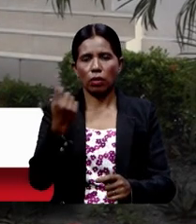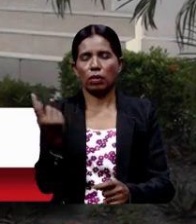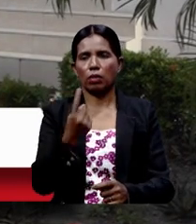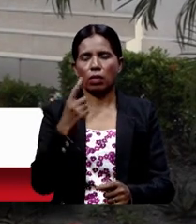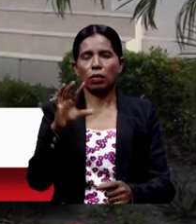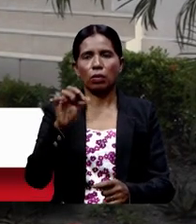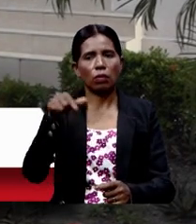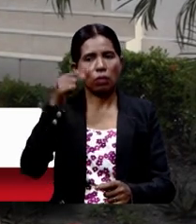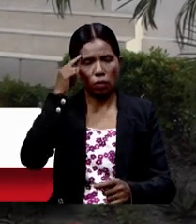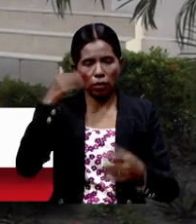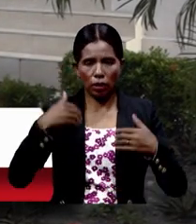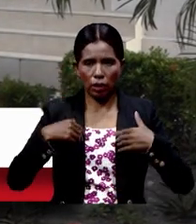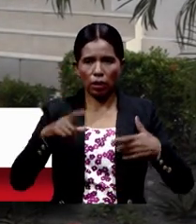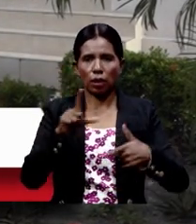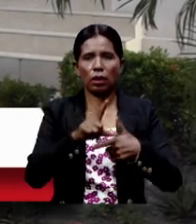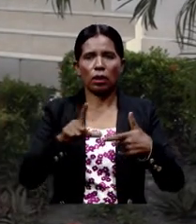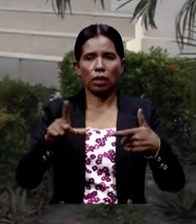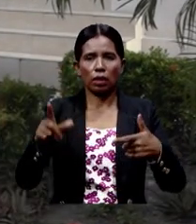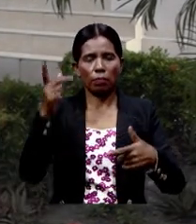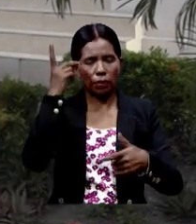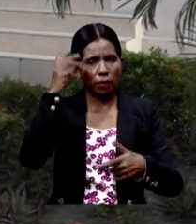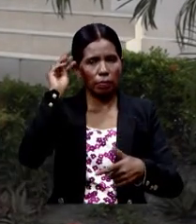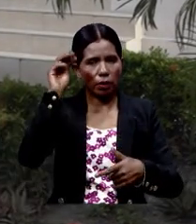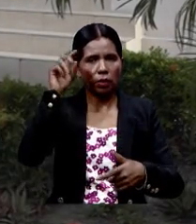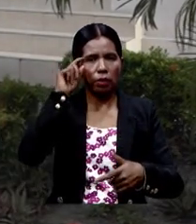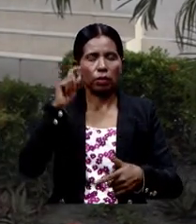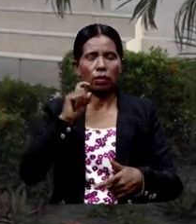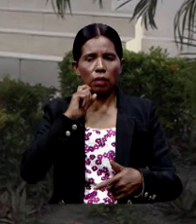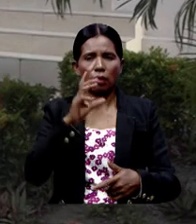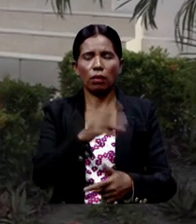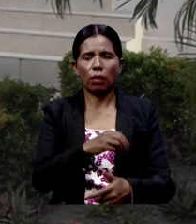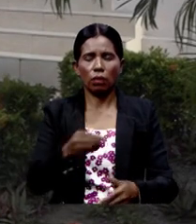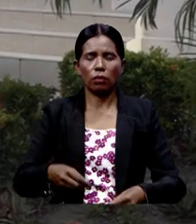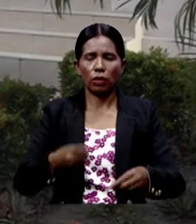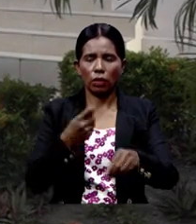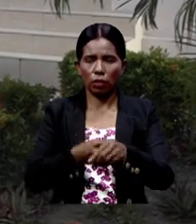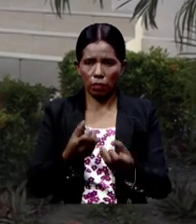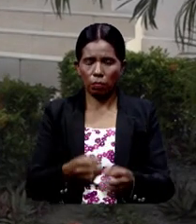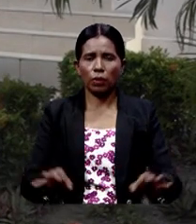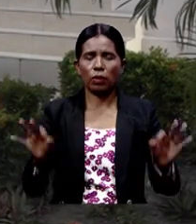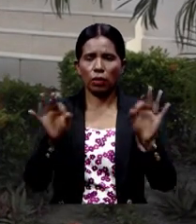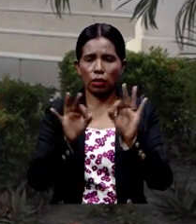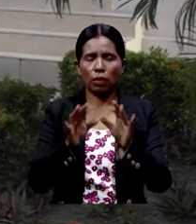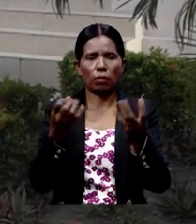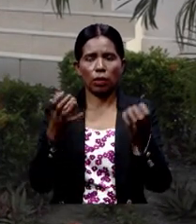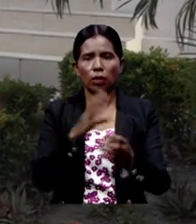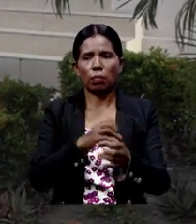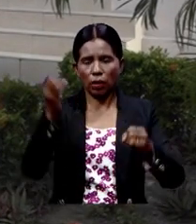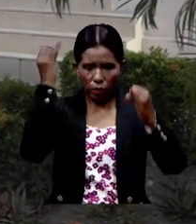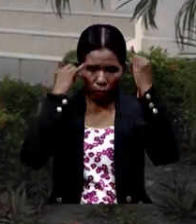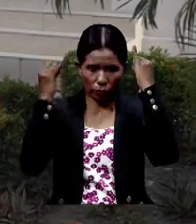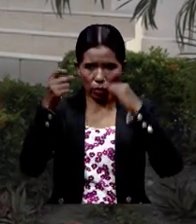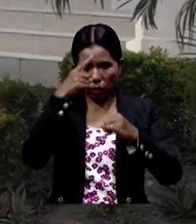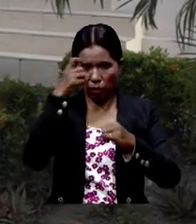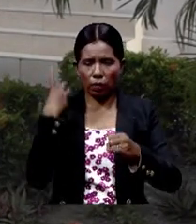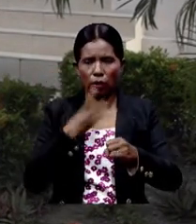não no governo, e a liderança, primeiro-ministro Kairala Sanana Guzmão, foi teve importância, uma casa e a informação. Também